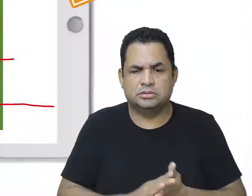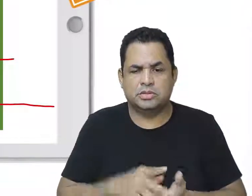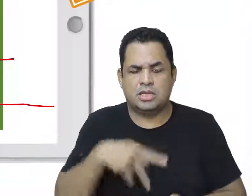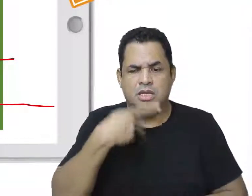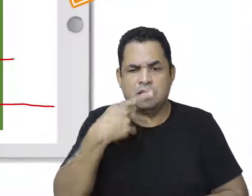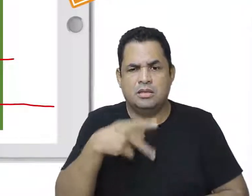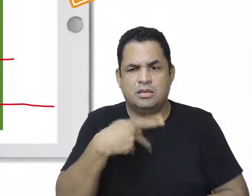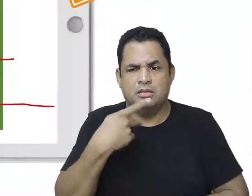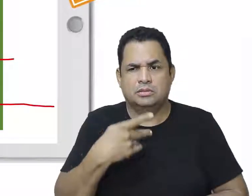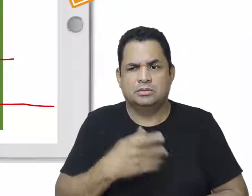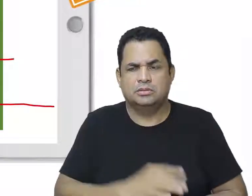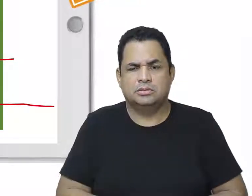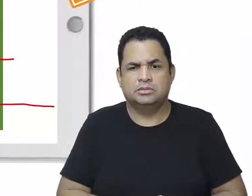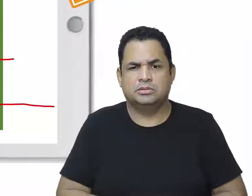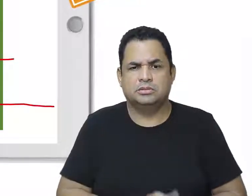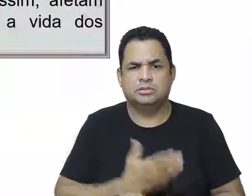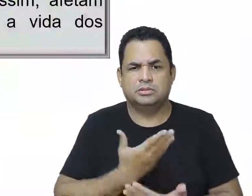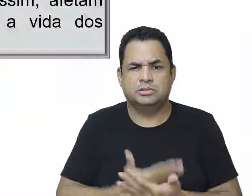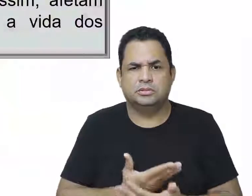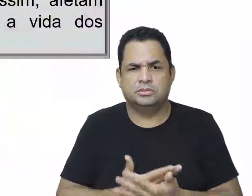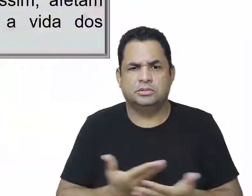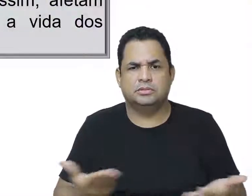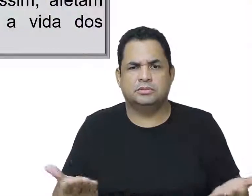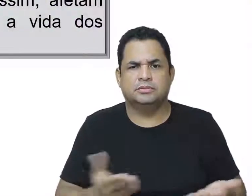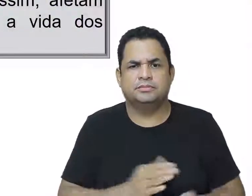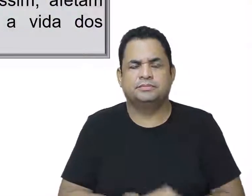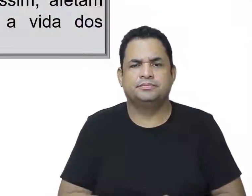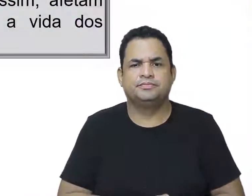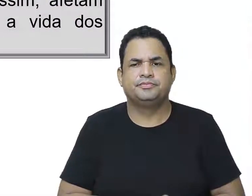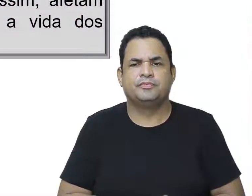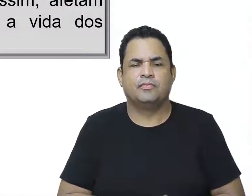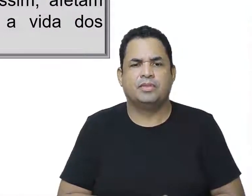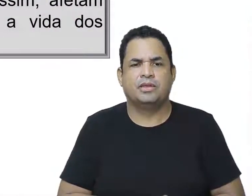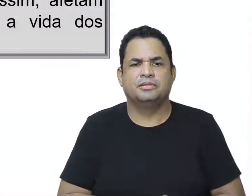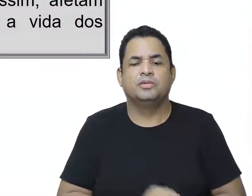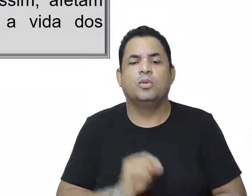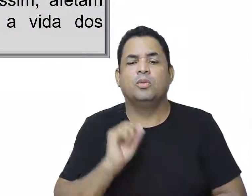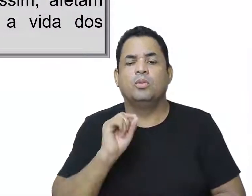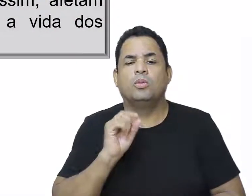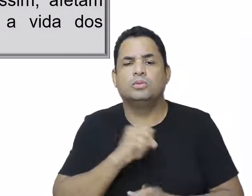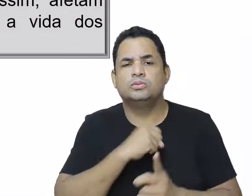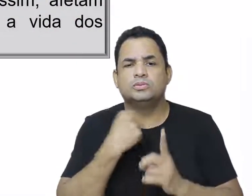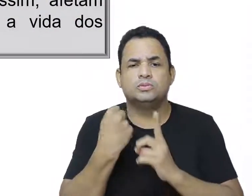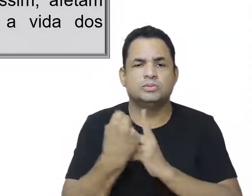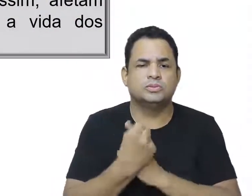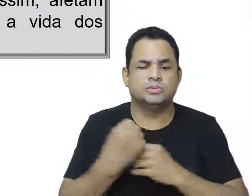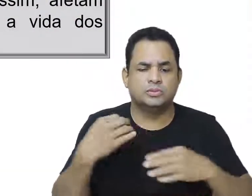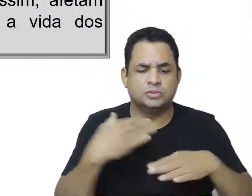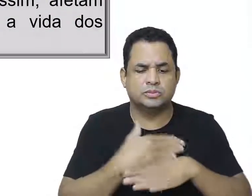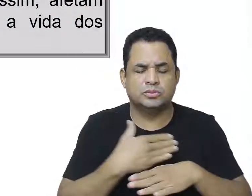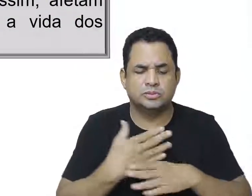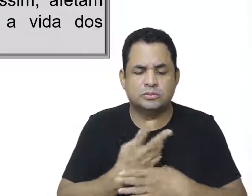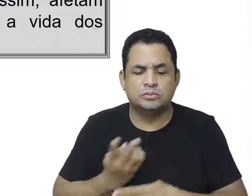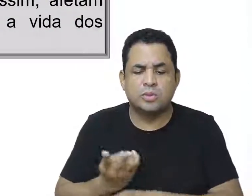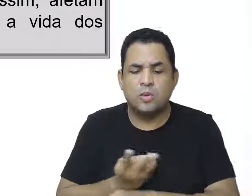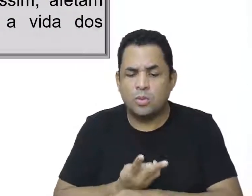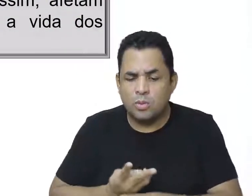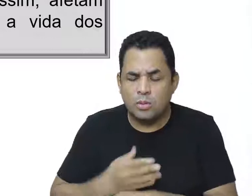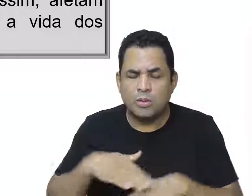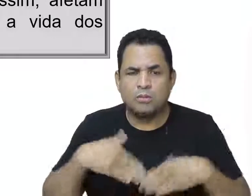sobre essa questão na nossa aula, não foi? Bom, e o que a sociologia urbana exatamente